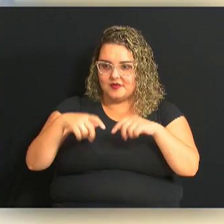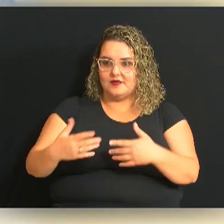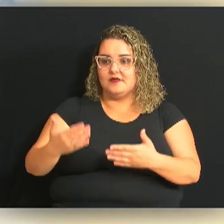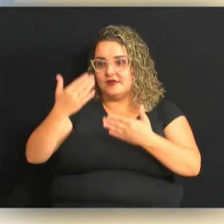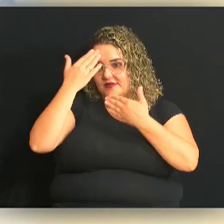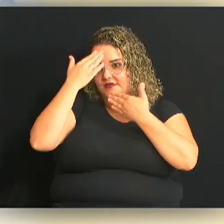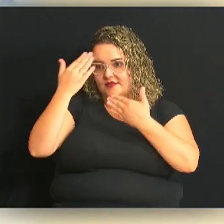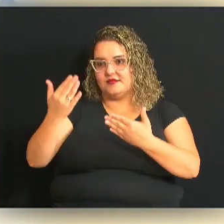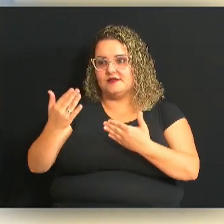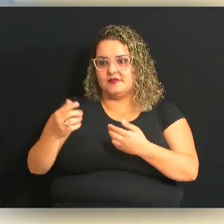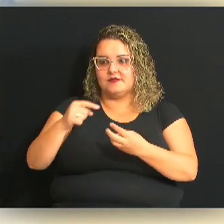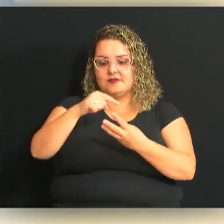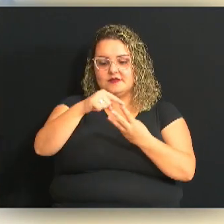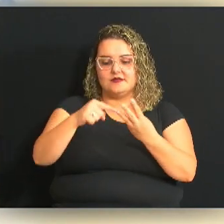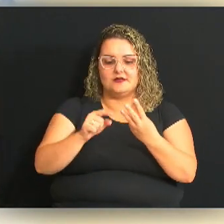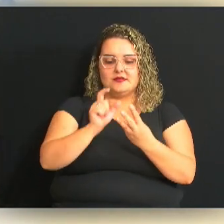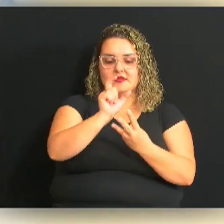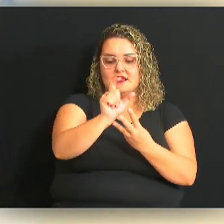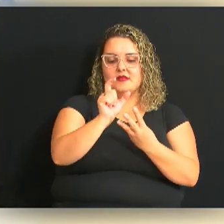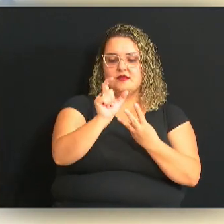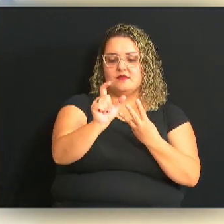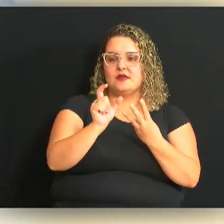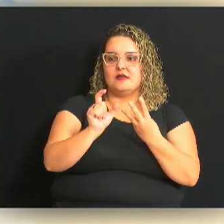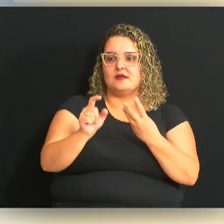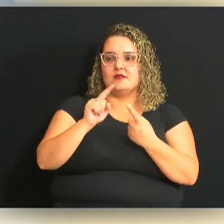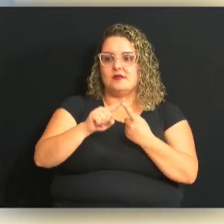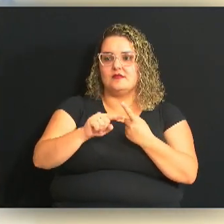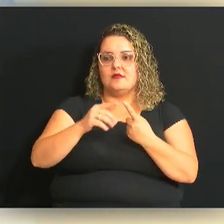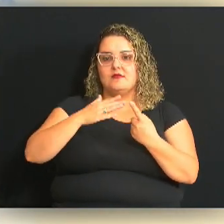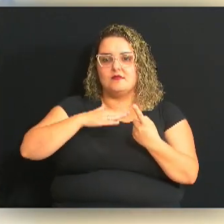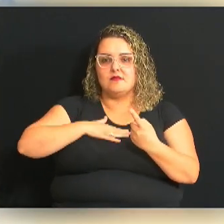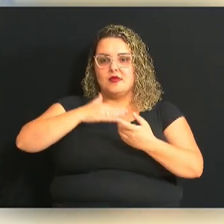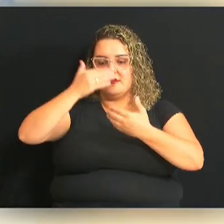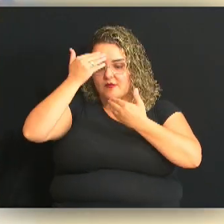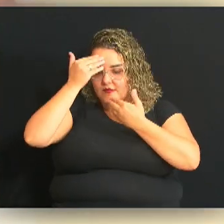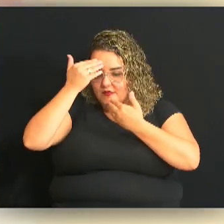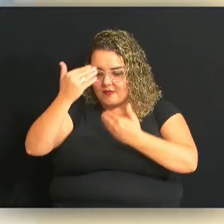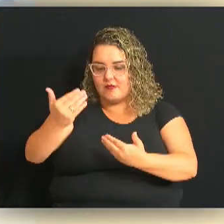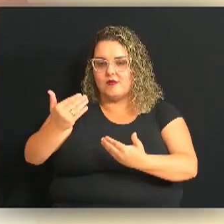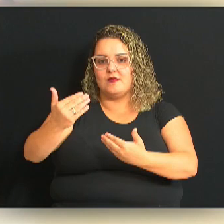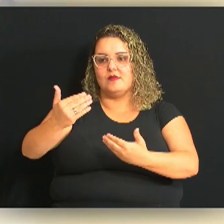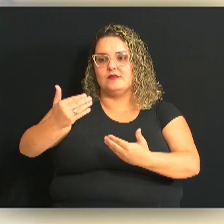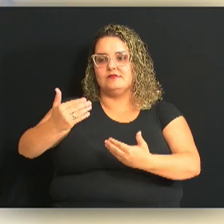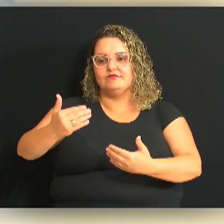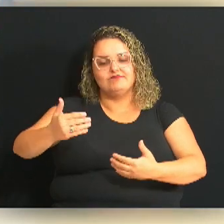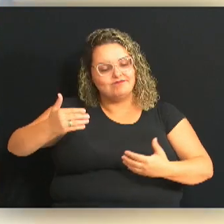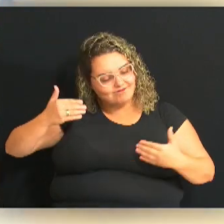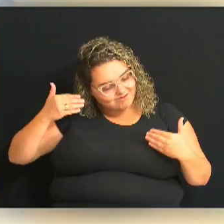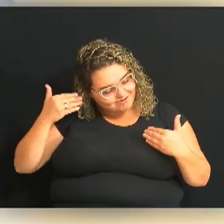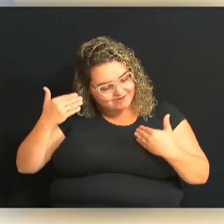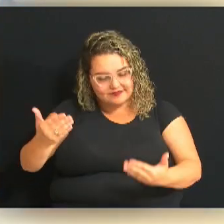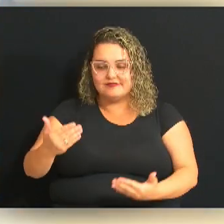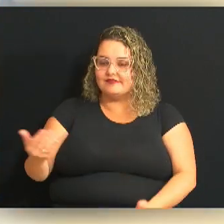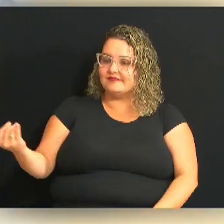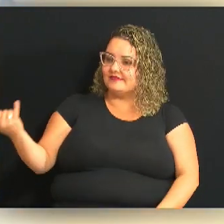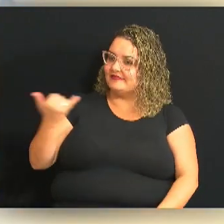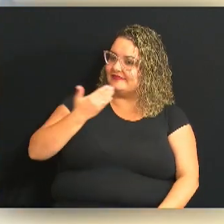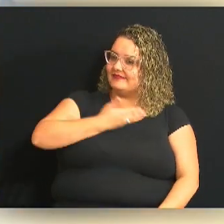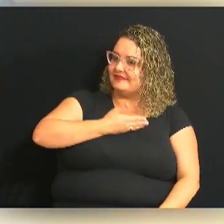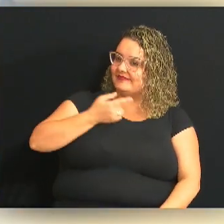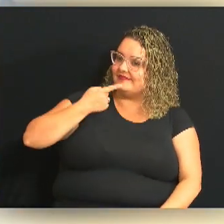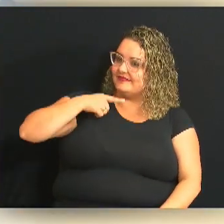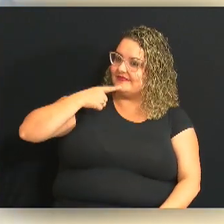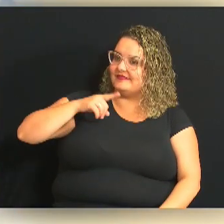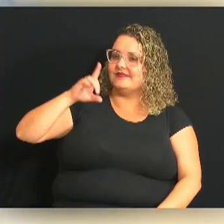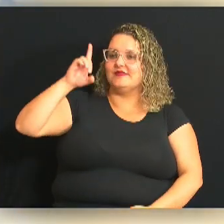agradecimento usando 3 palavras. Meu muito obrigado. E como diria o meu amigo Eduardo Magoga, que